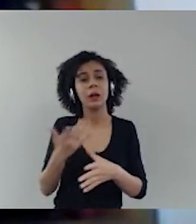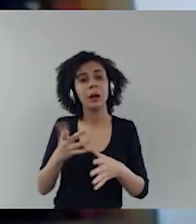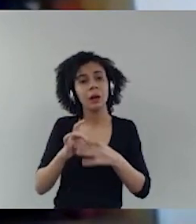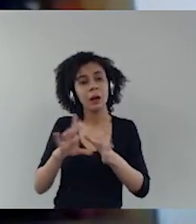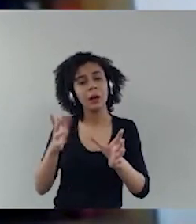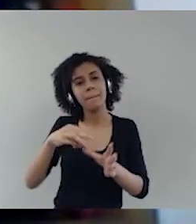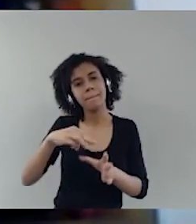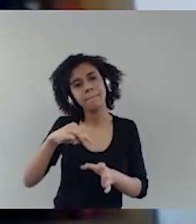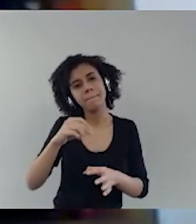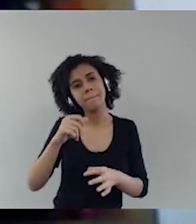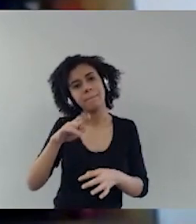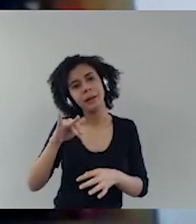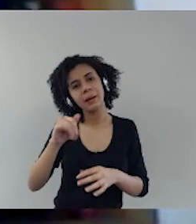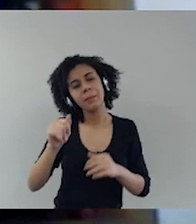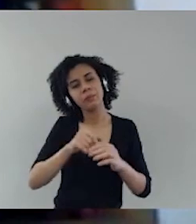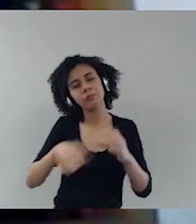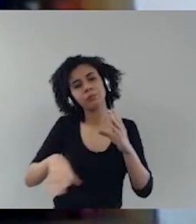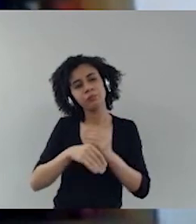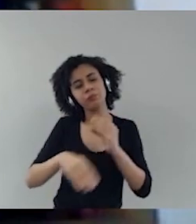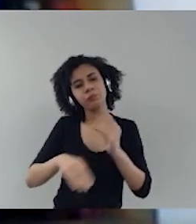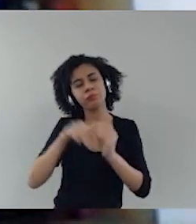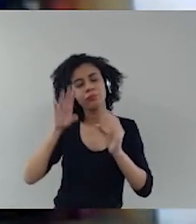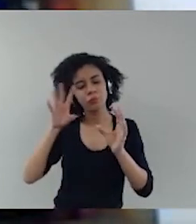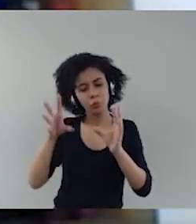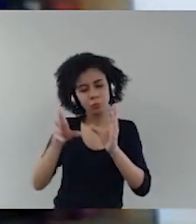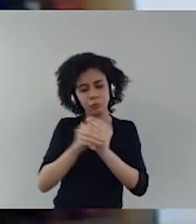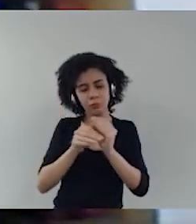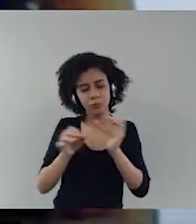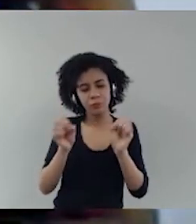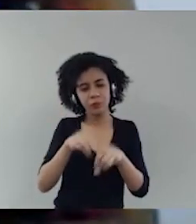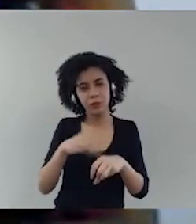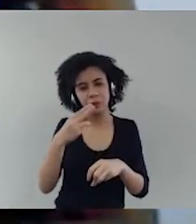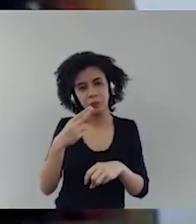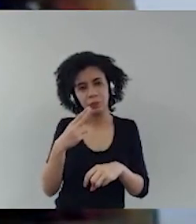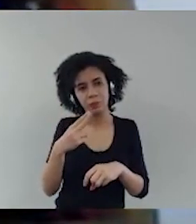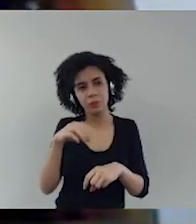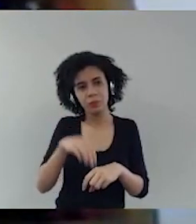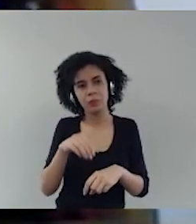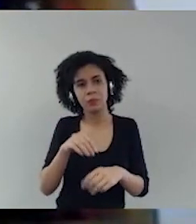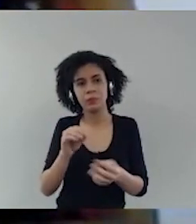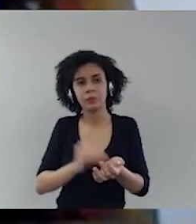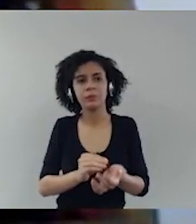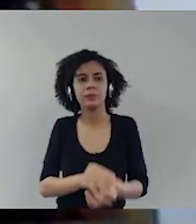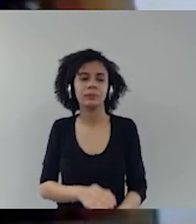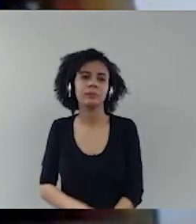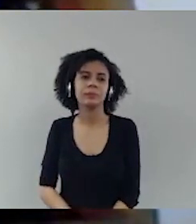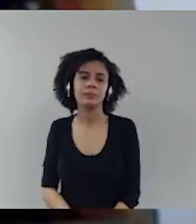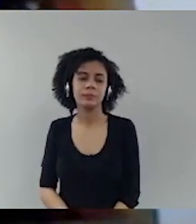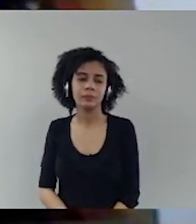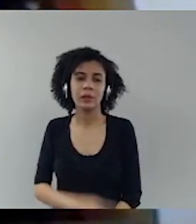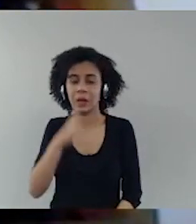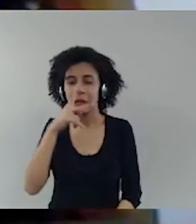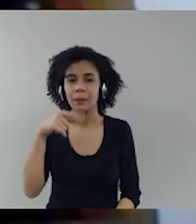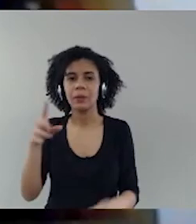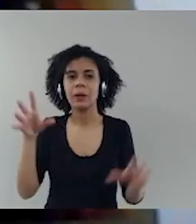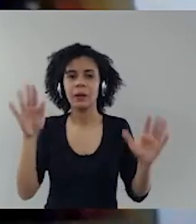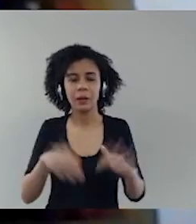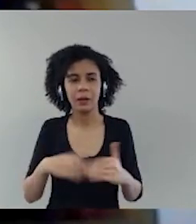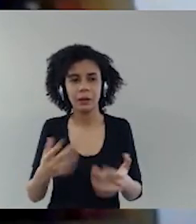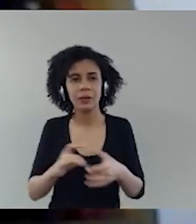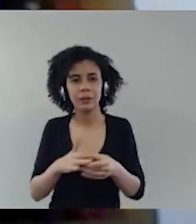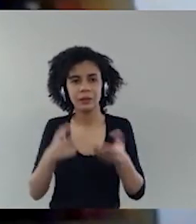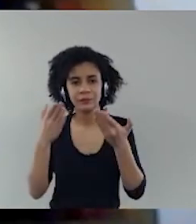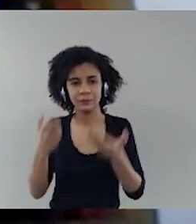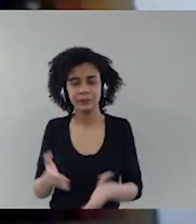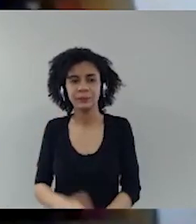para a Marina fazer as considerações finais nesses 2 minutos que nos restam. E deve cair logo após. Marina, por